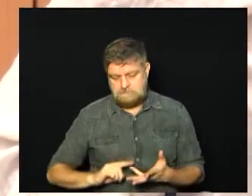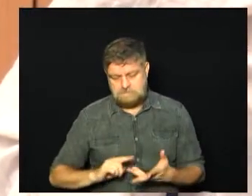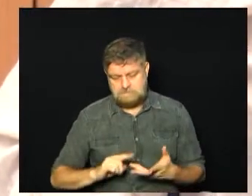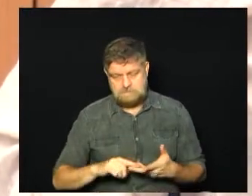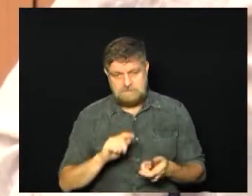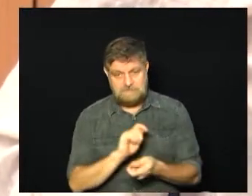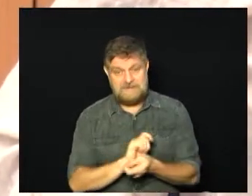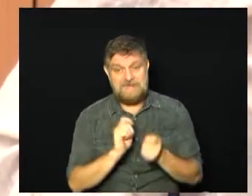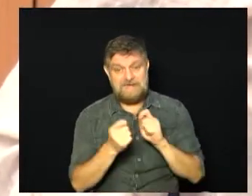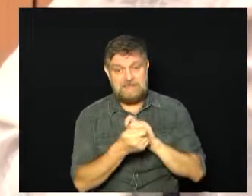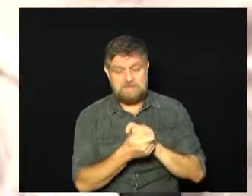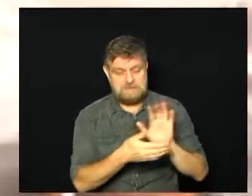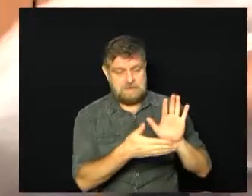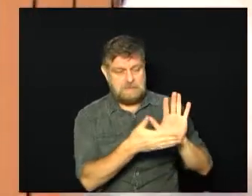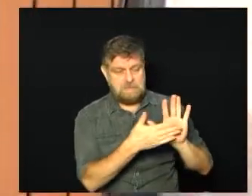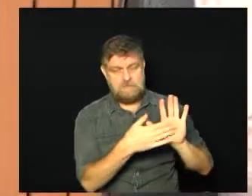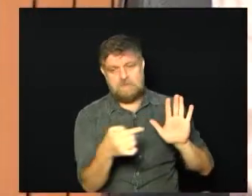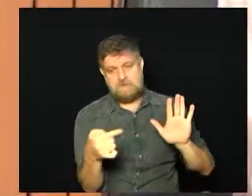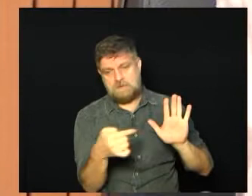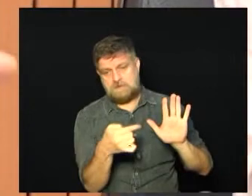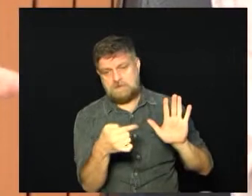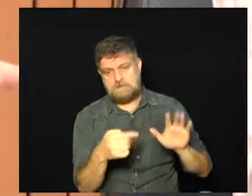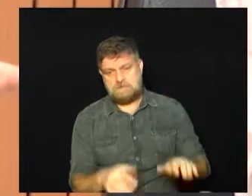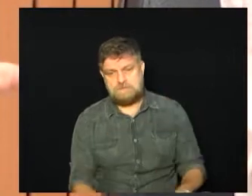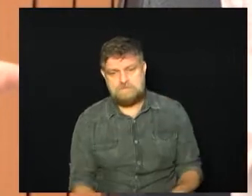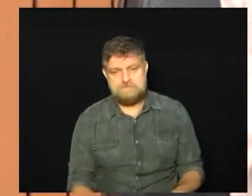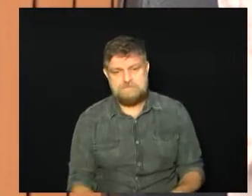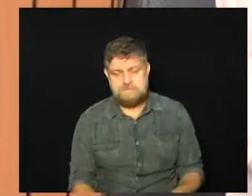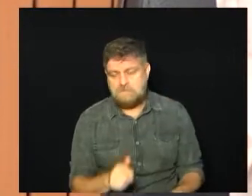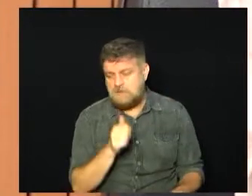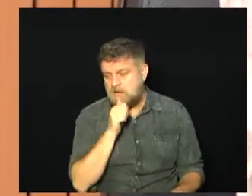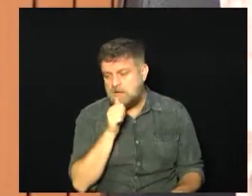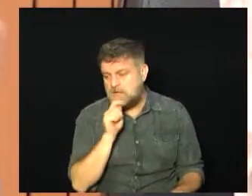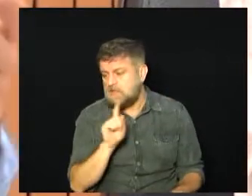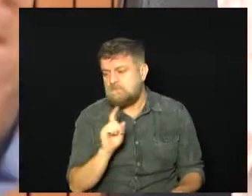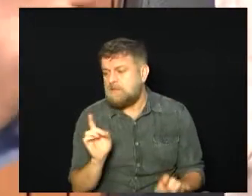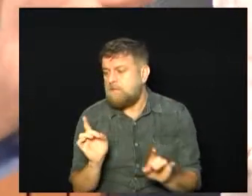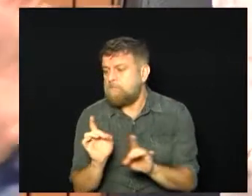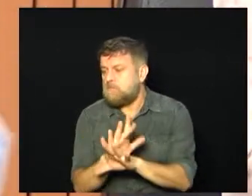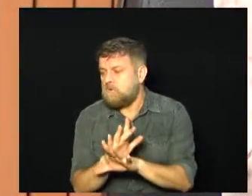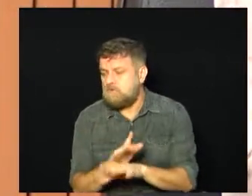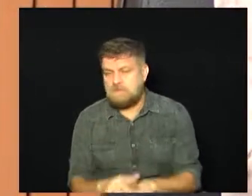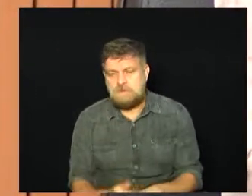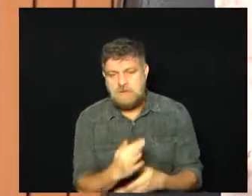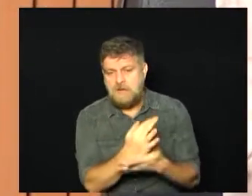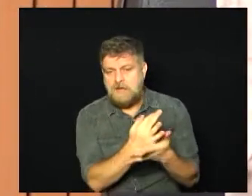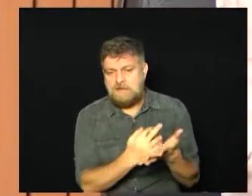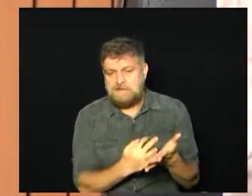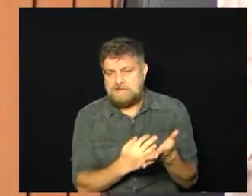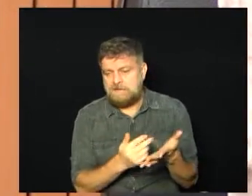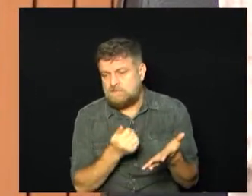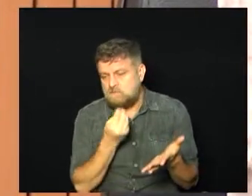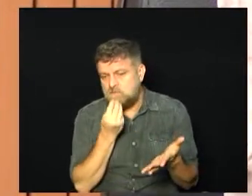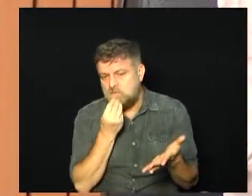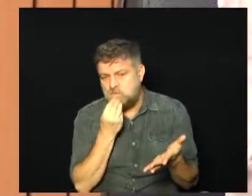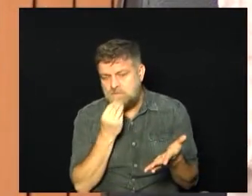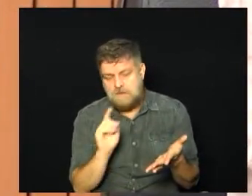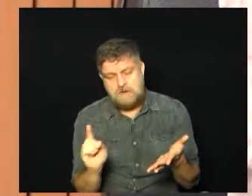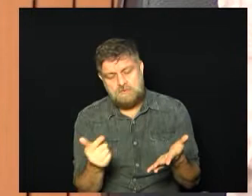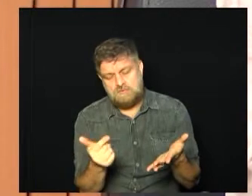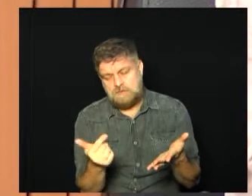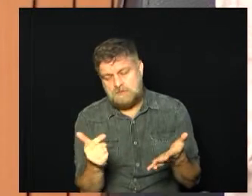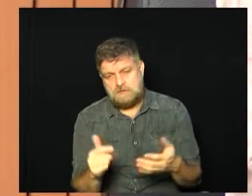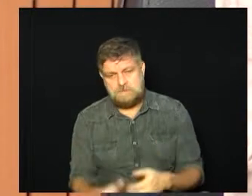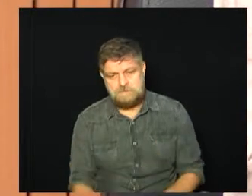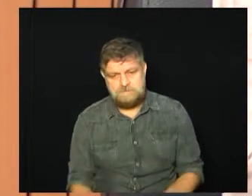adequação à proposta, que ainda é uma proposta, é uma construção, né? Ela não está ainda, não tem nem minuta pronta, formatada. Mas